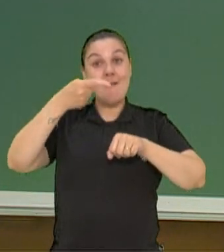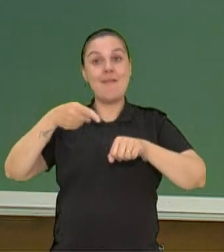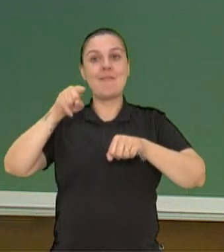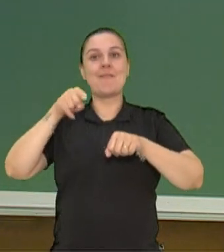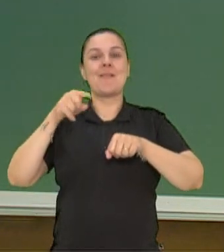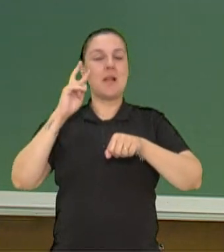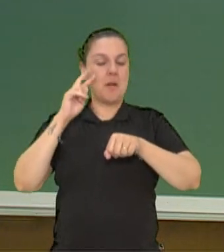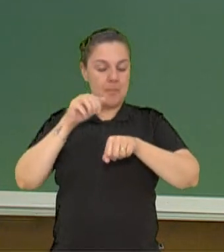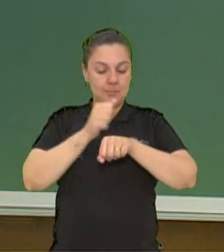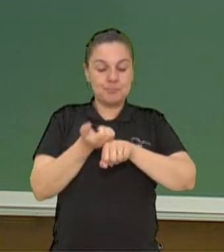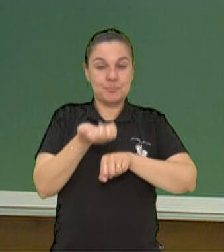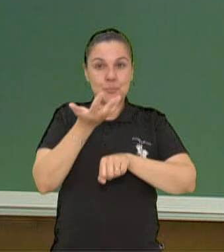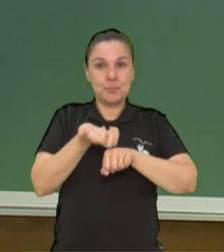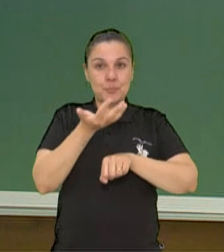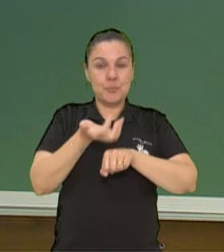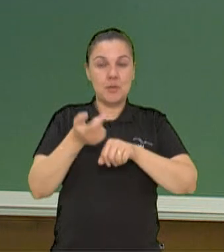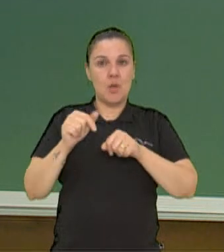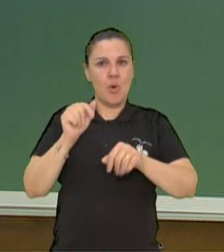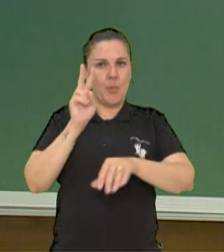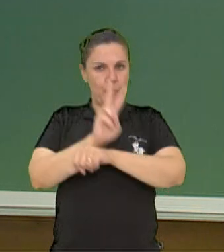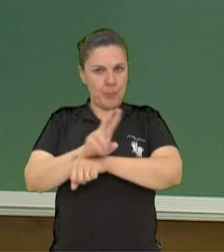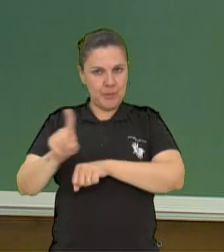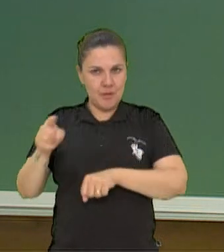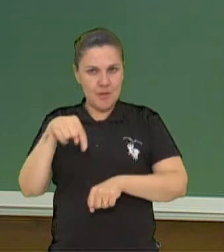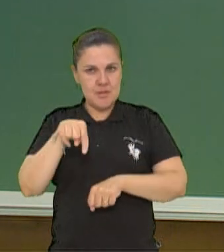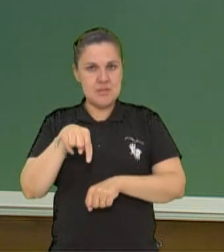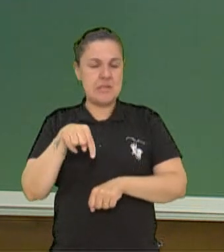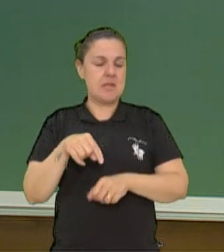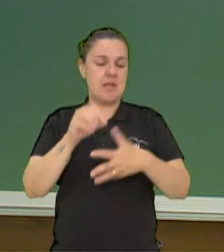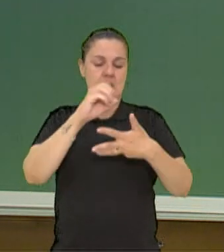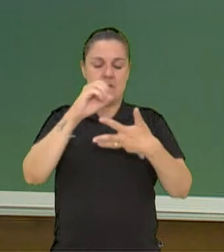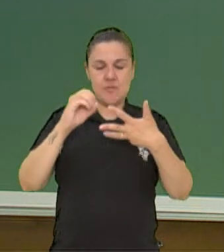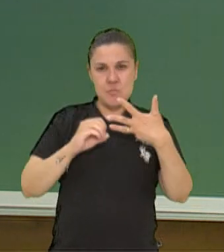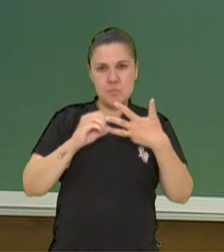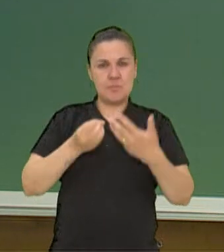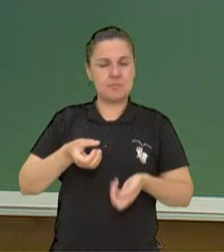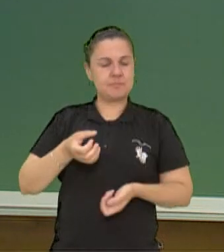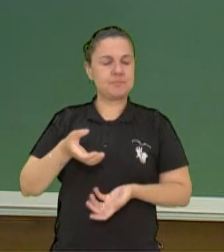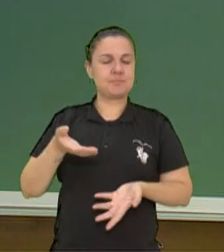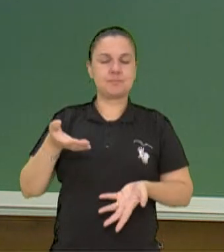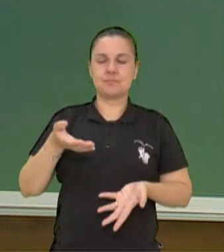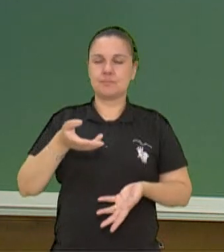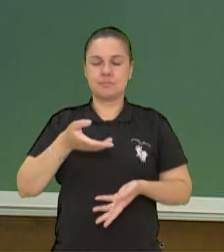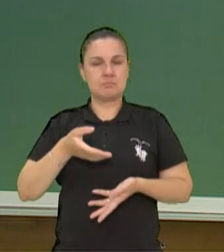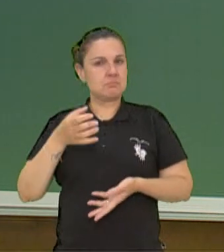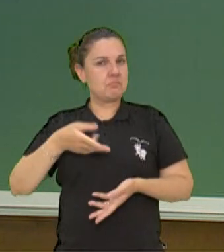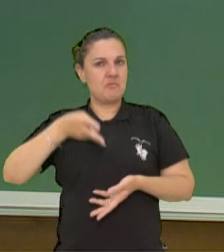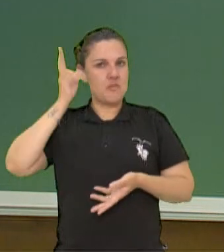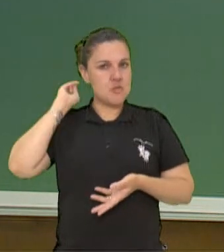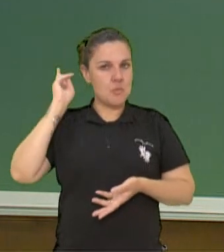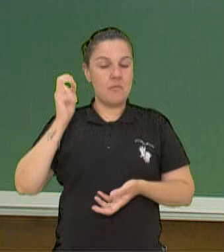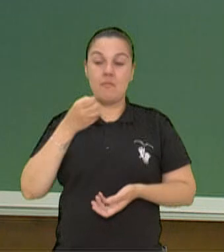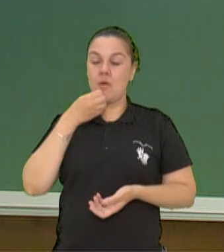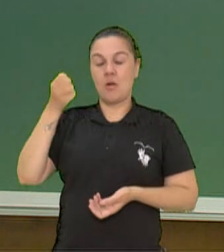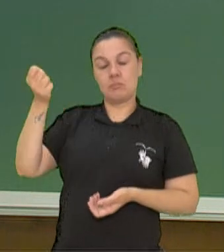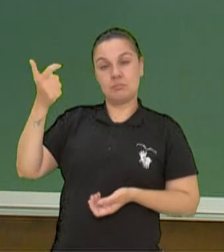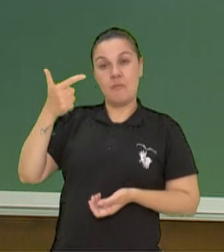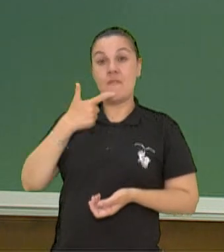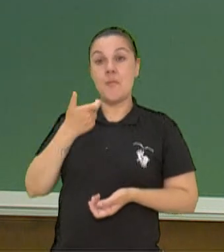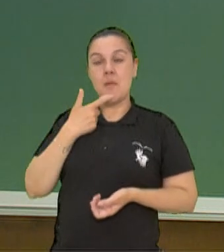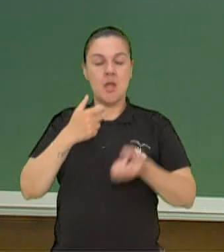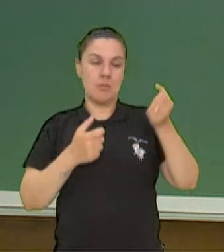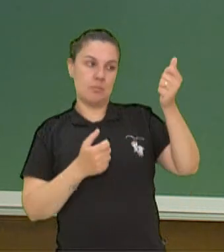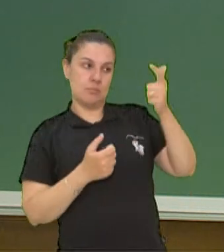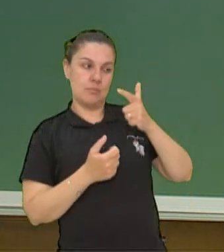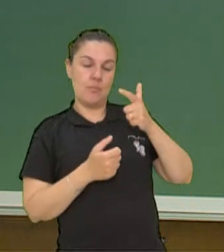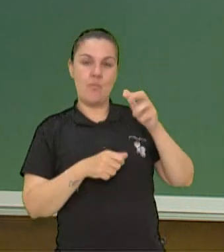Pessoal, é comum, tome cuidado. Os vestibulares, o Enem, eles cobram assim, luz vermelha, luz violeta. O vermelho,